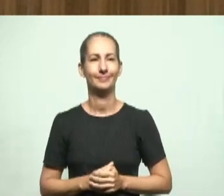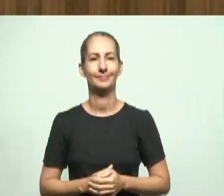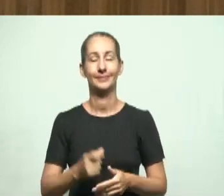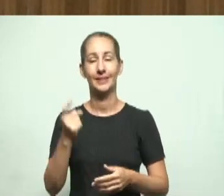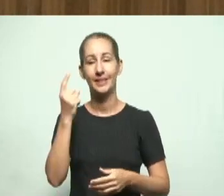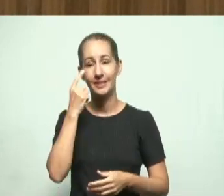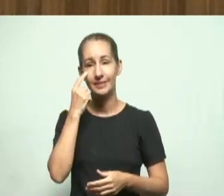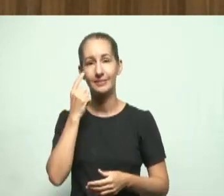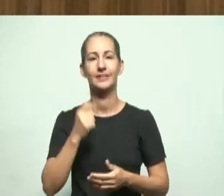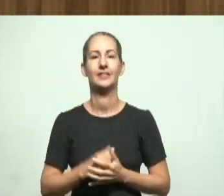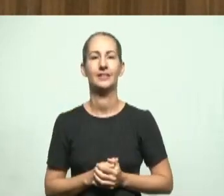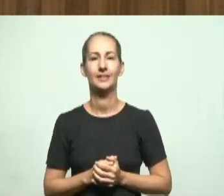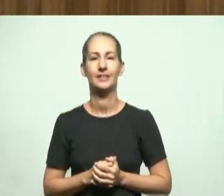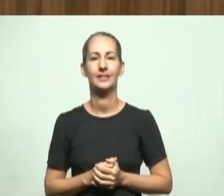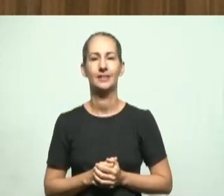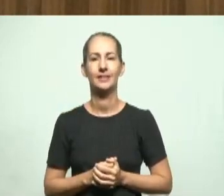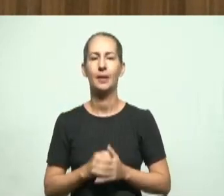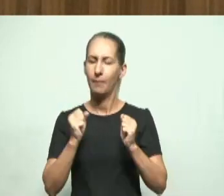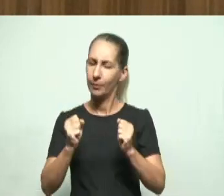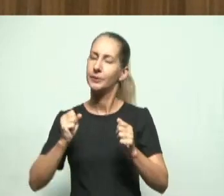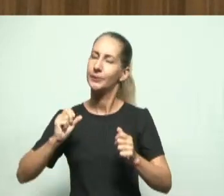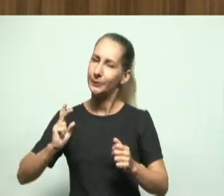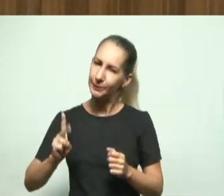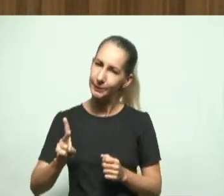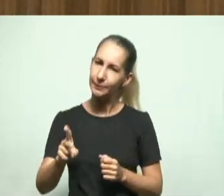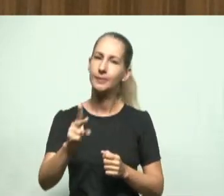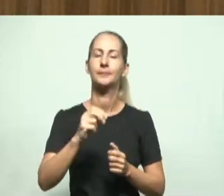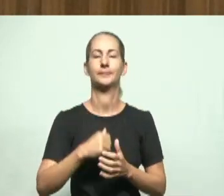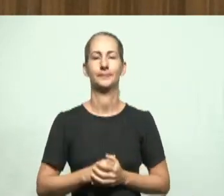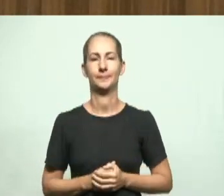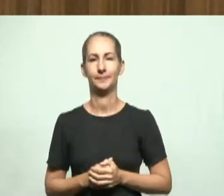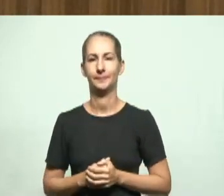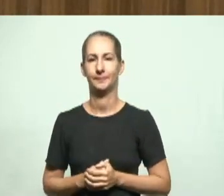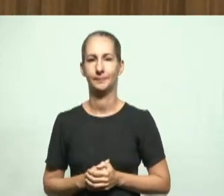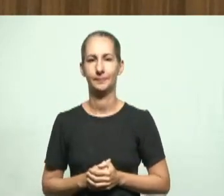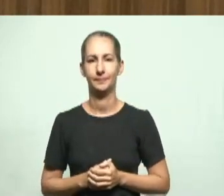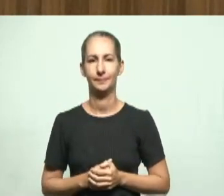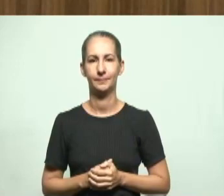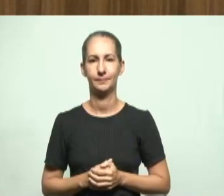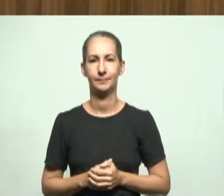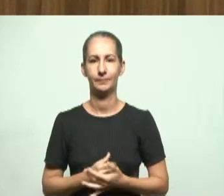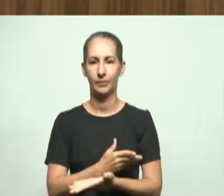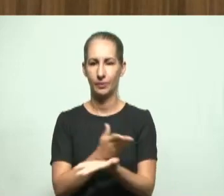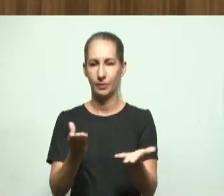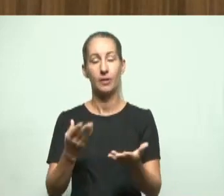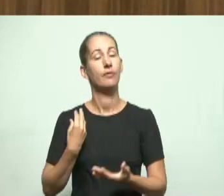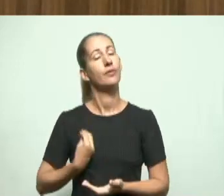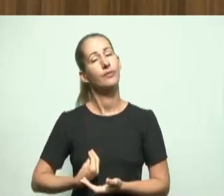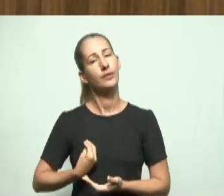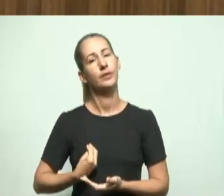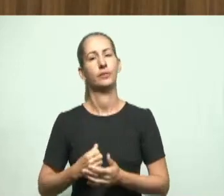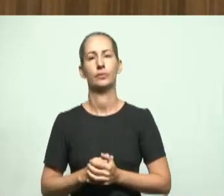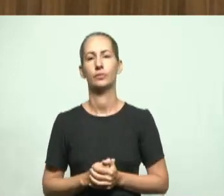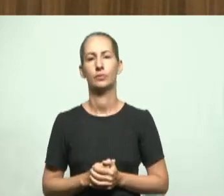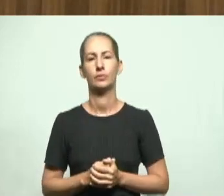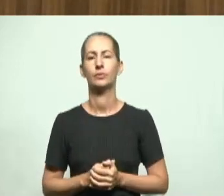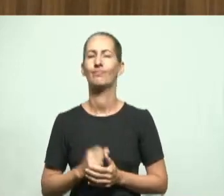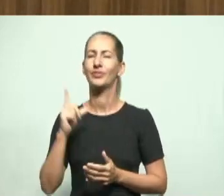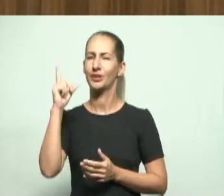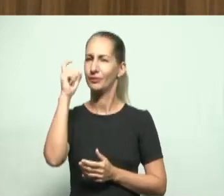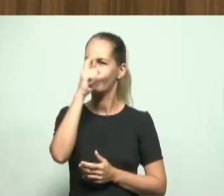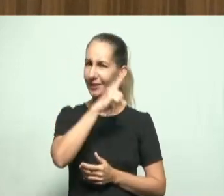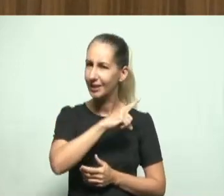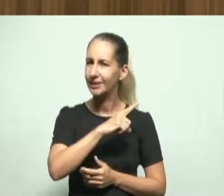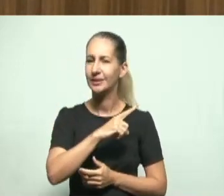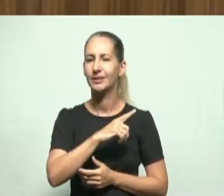ver que a gente pode continuar o grande momento que vamos passando, com todas as